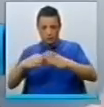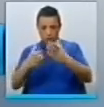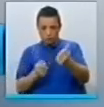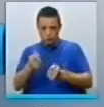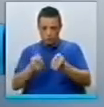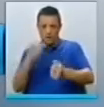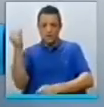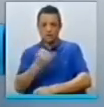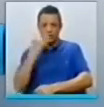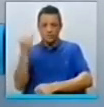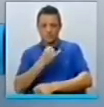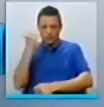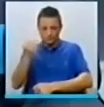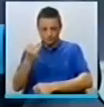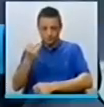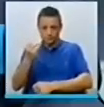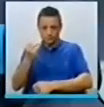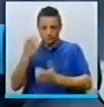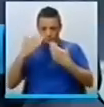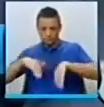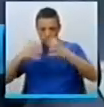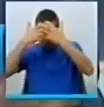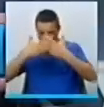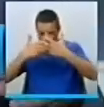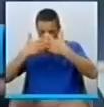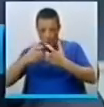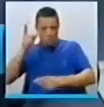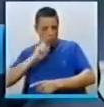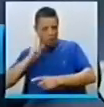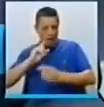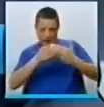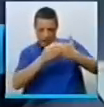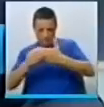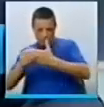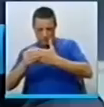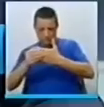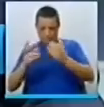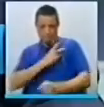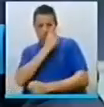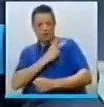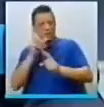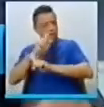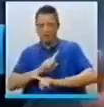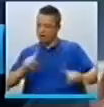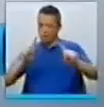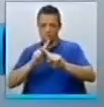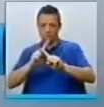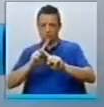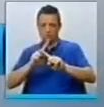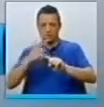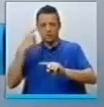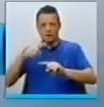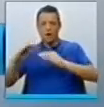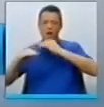mas por tínhamos ainda aqui aquela dúvida de ter uma mulher à frente de uma facade aqu não não não acho acho que não somos todos a favor da